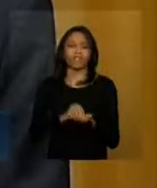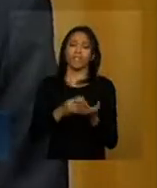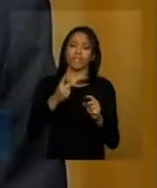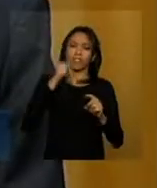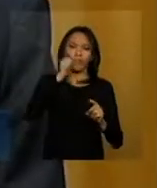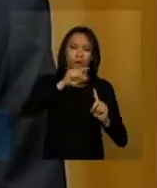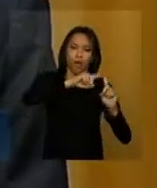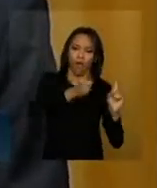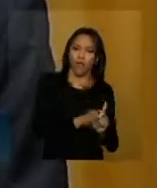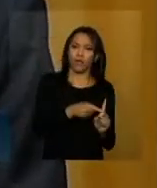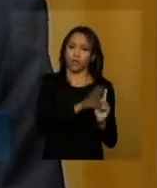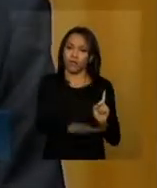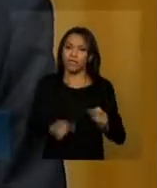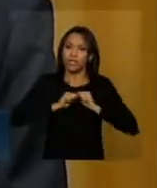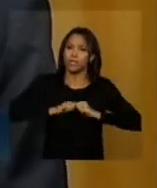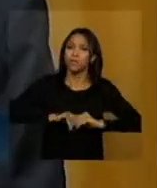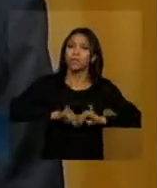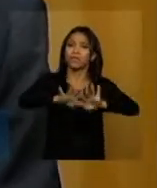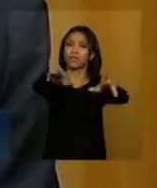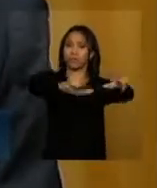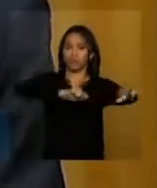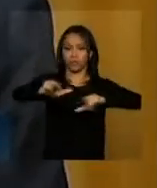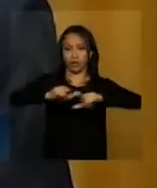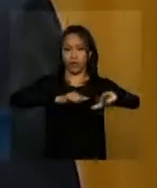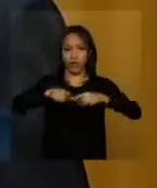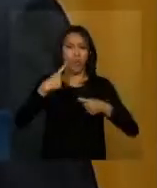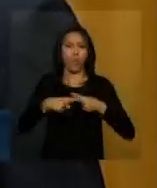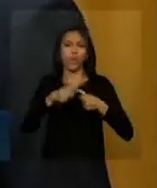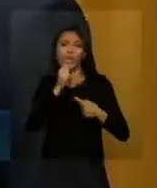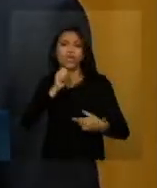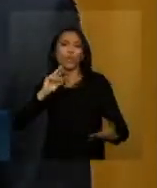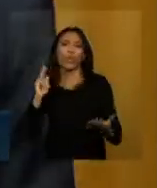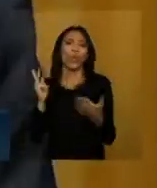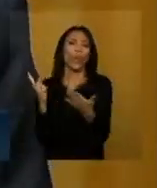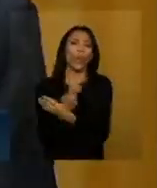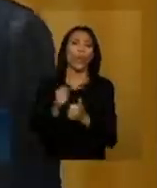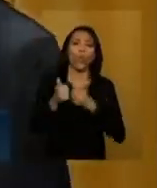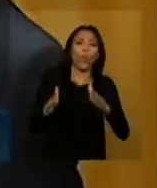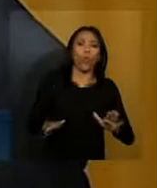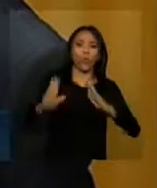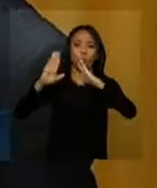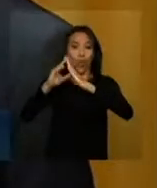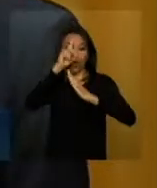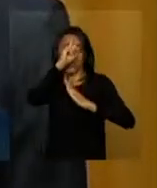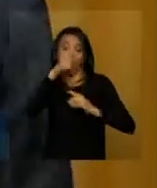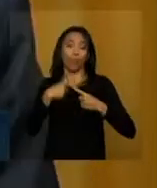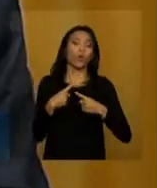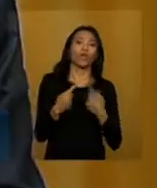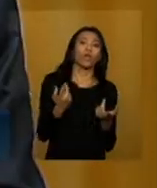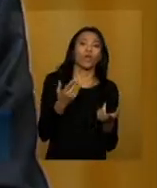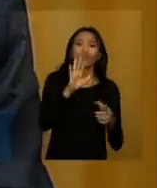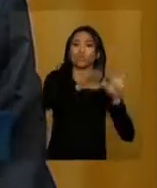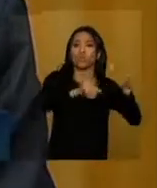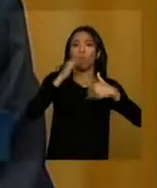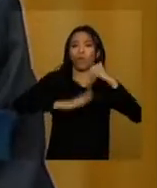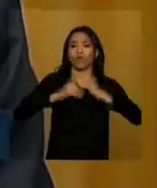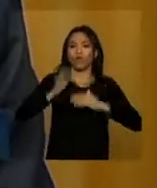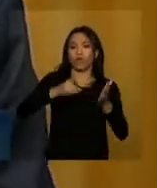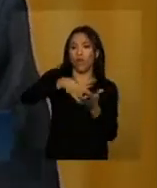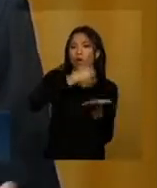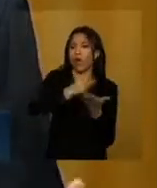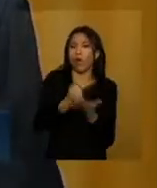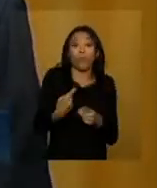neonatal, expansão da rede, por que não construiu a maternidade, por que não inaugurou, por que não contratou a equipe. Portanto, esse é um esforço